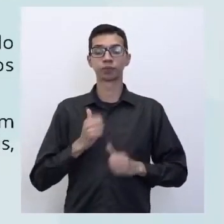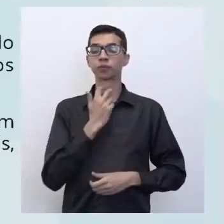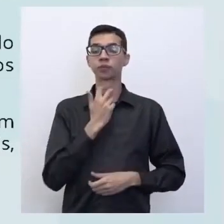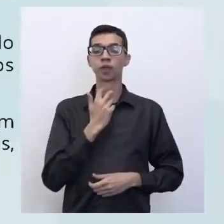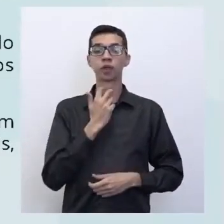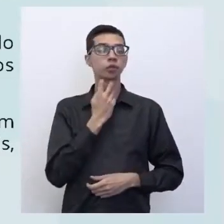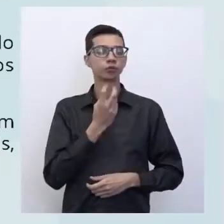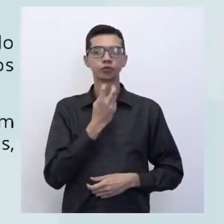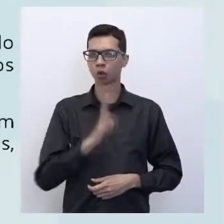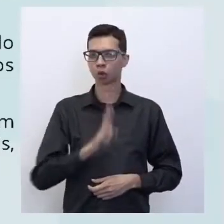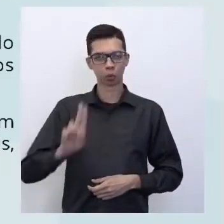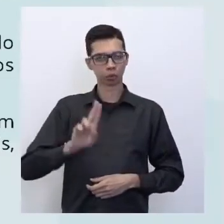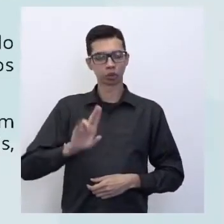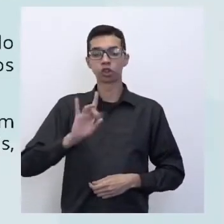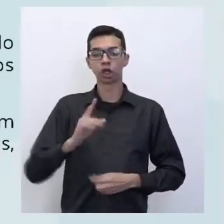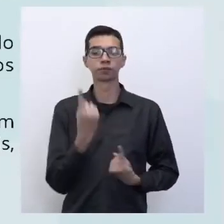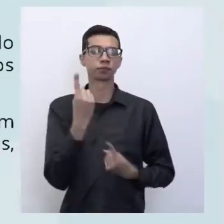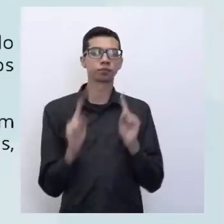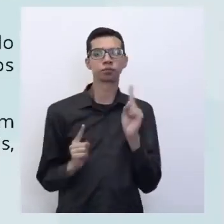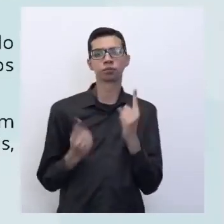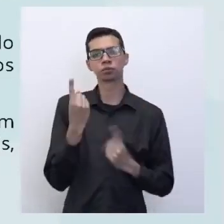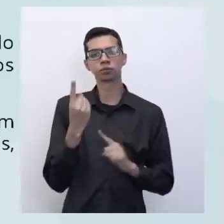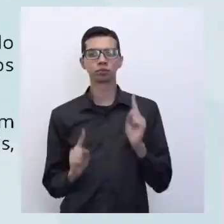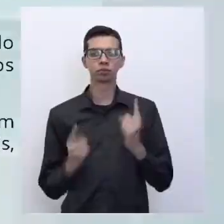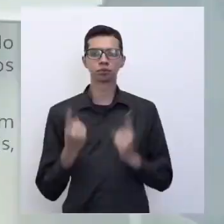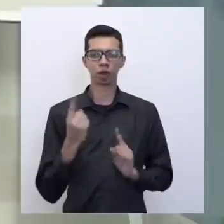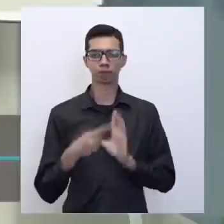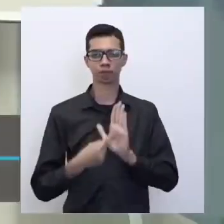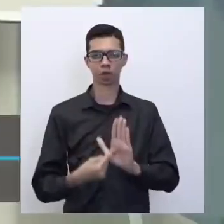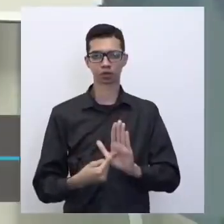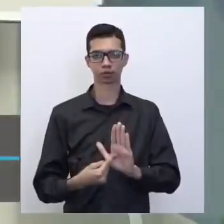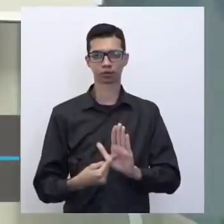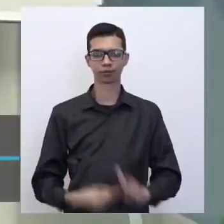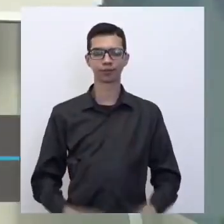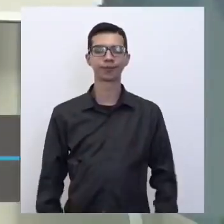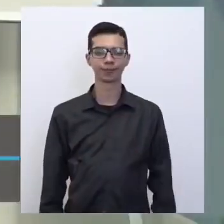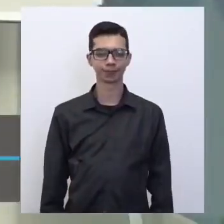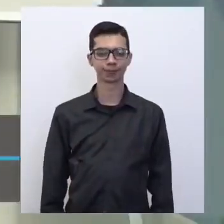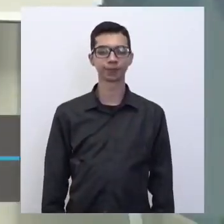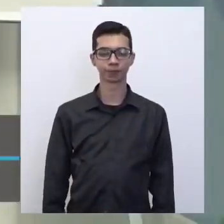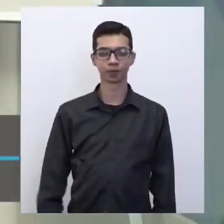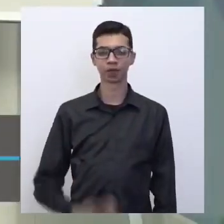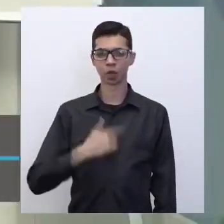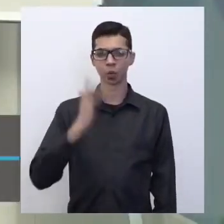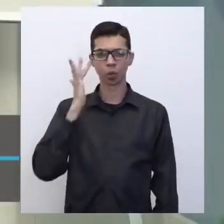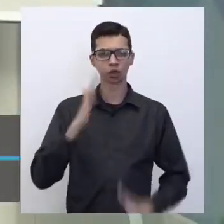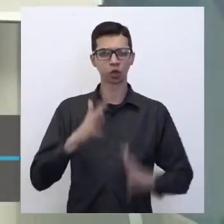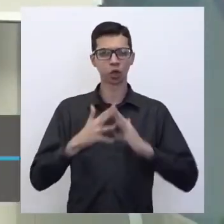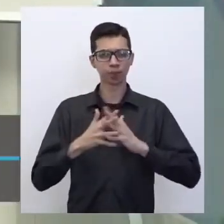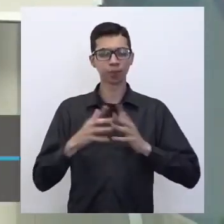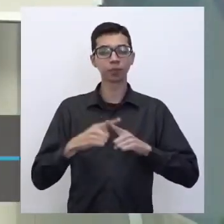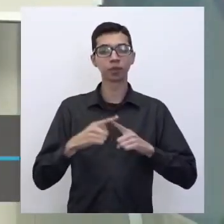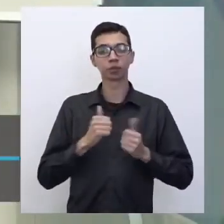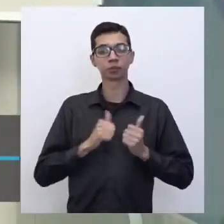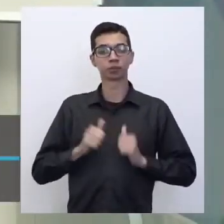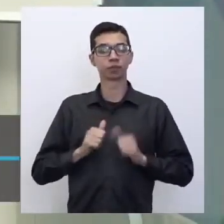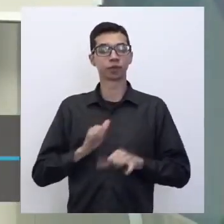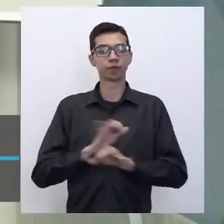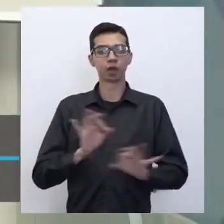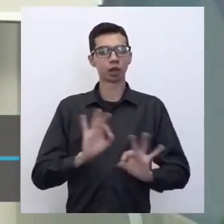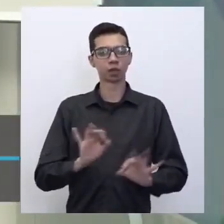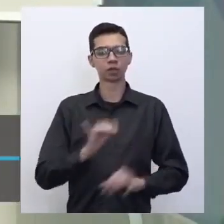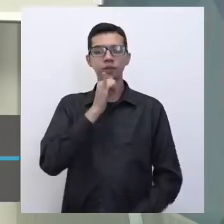acho essa forma de espetáculo como mímica muito complexa, porque o ator ele não fala nada. Só com as expressões do